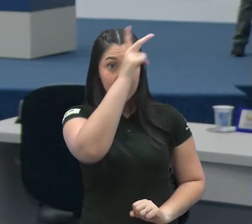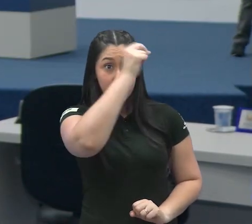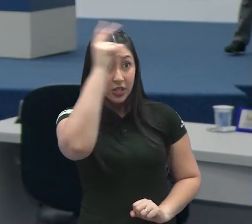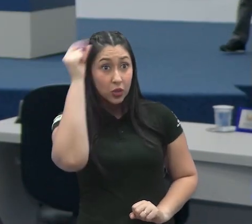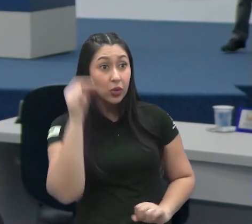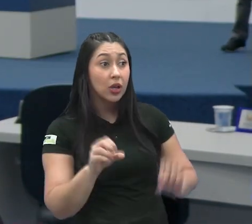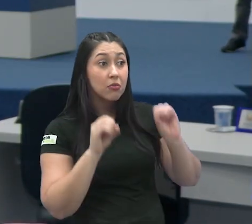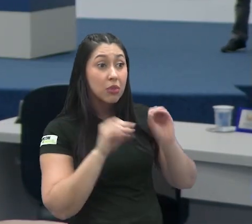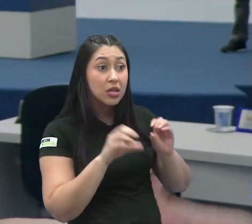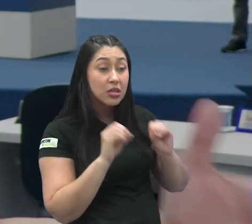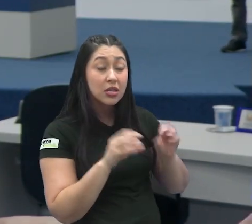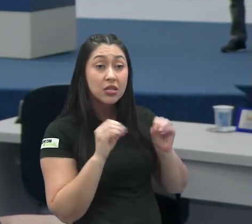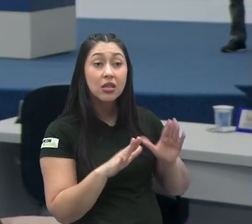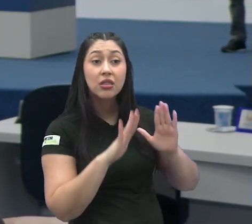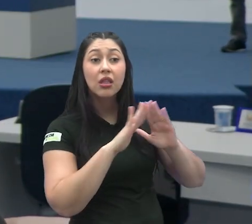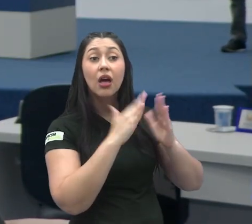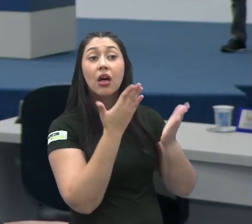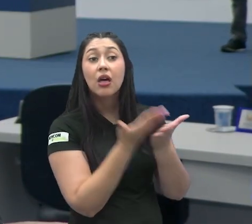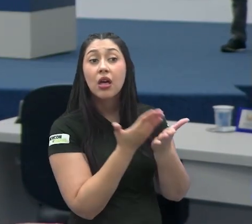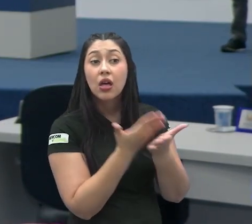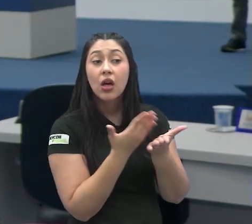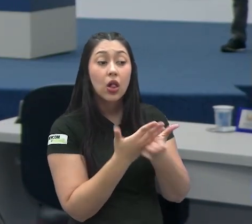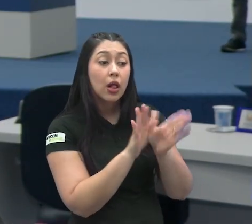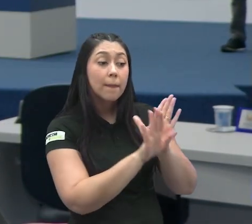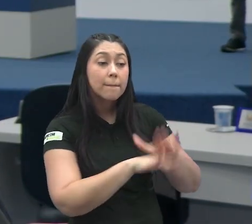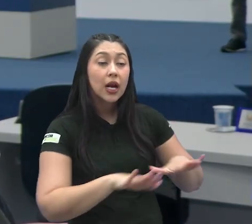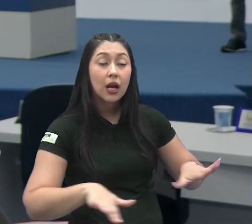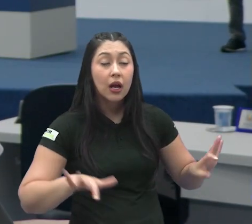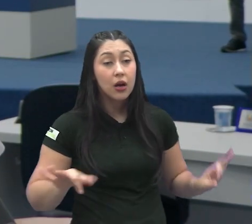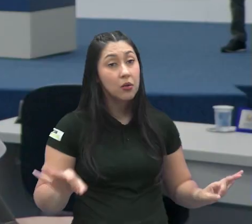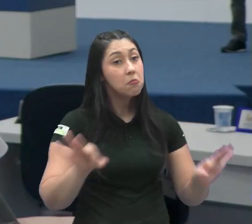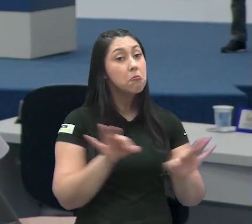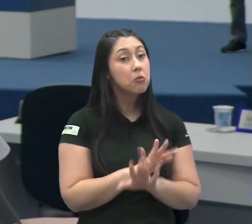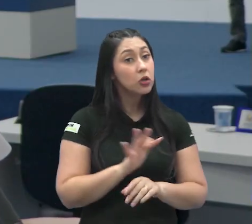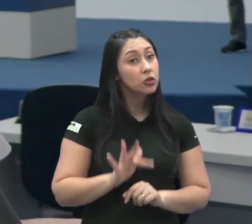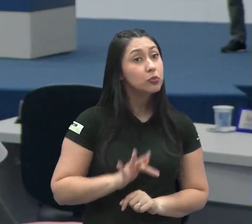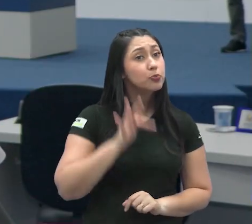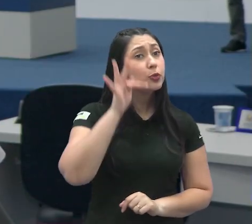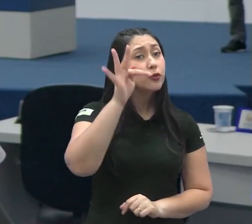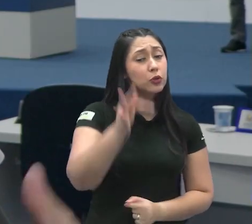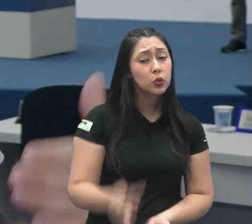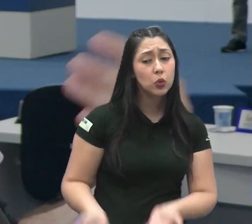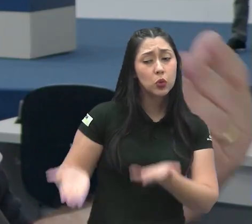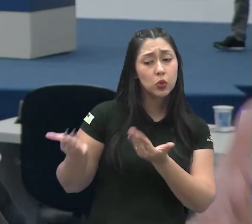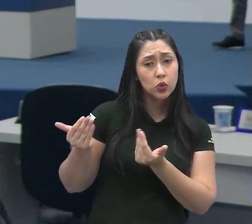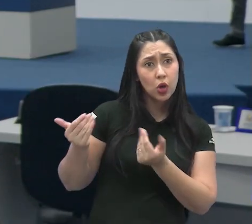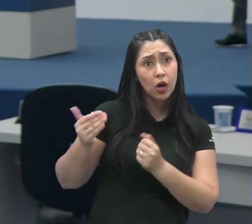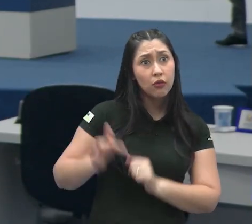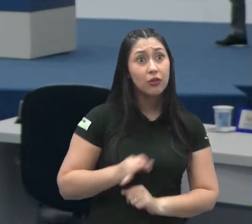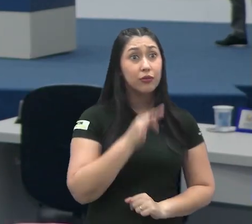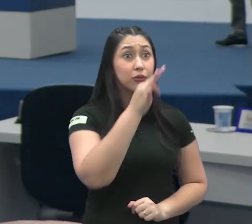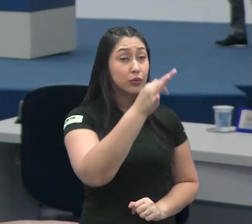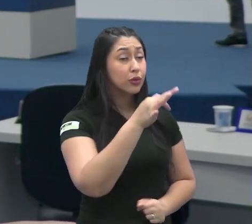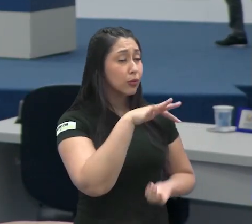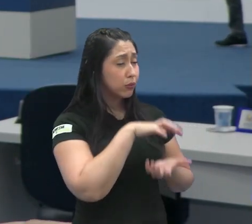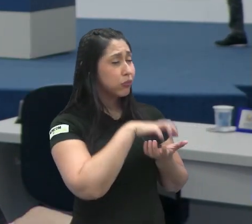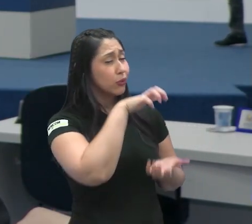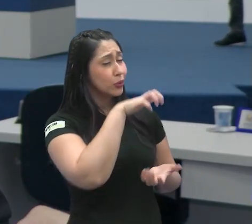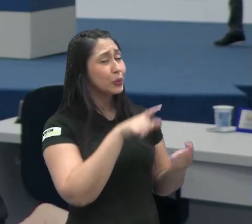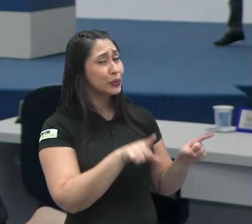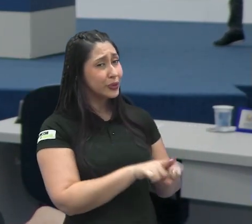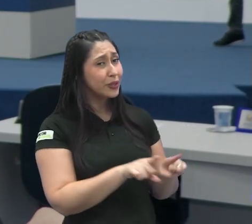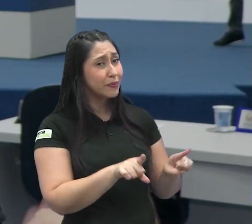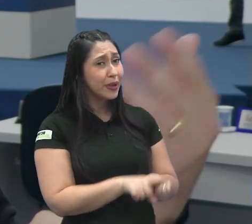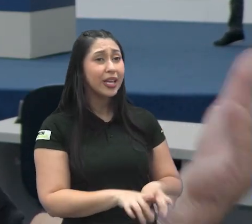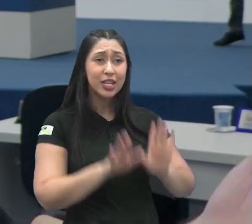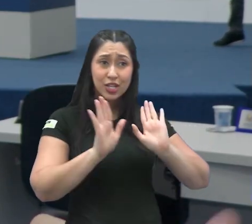esteja junto, principalmente nas escolas, com as crianças, para preparar esse pessoal, essas crianças, né, que serão os futuros jovens, os futuros senhores